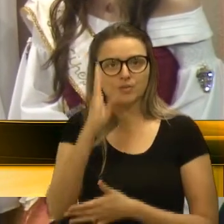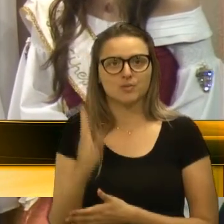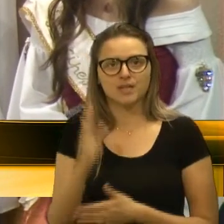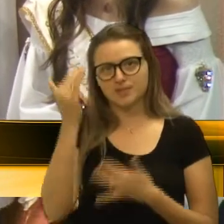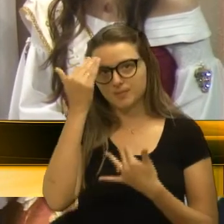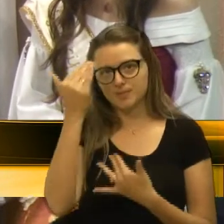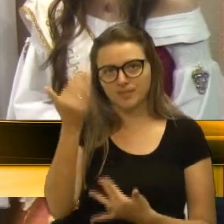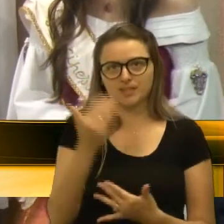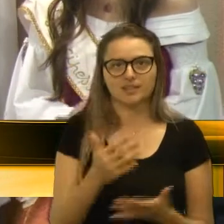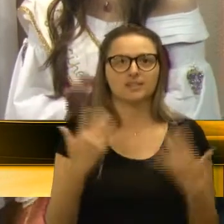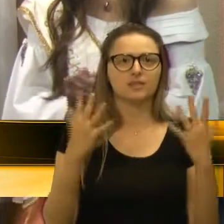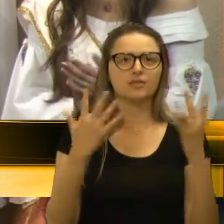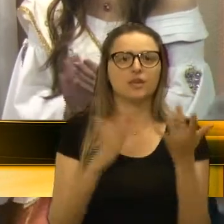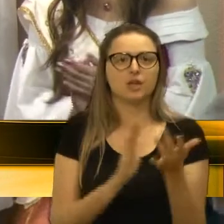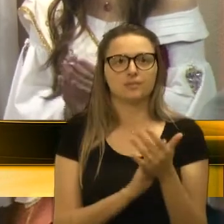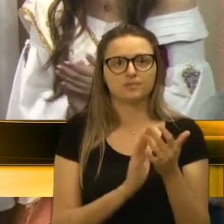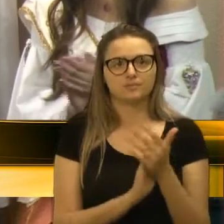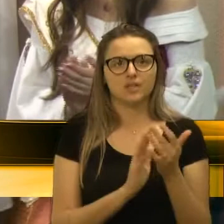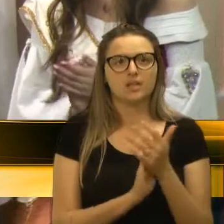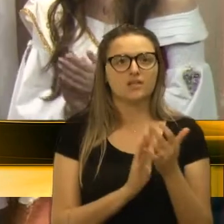obrigada.